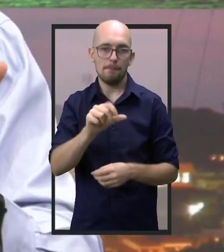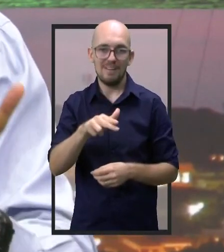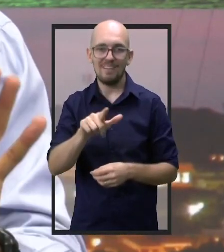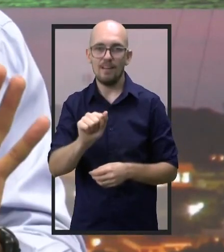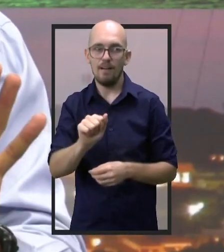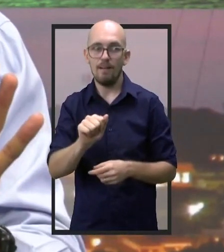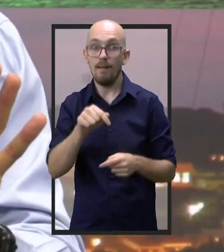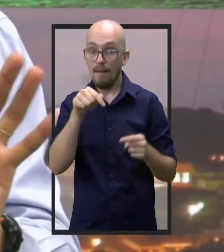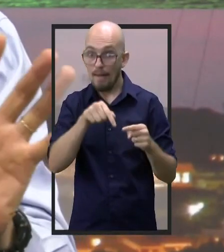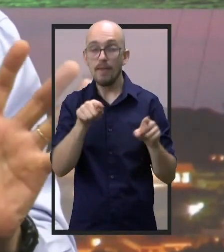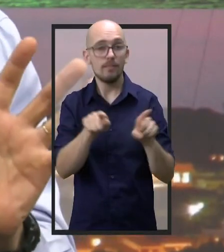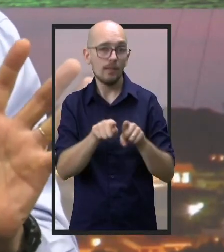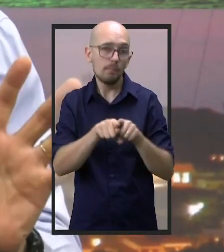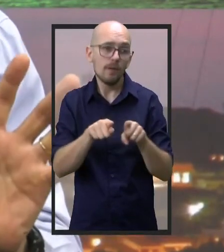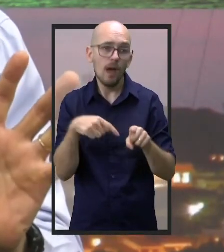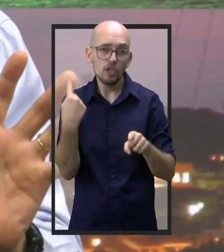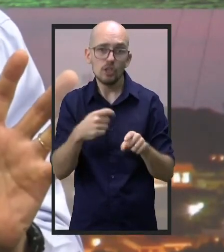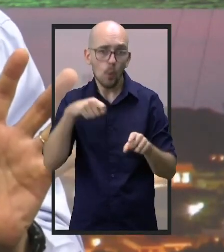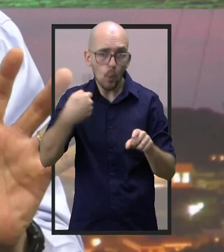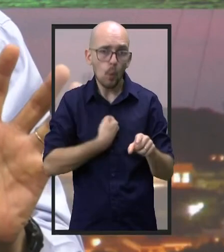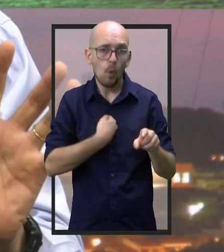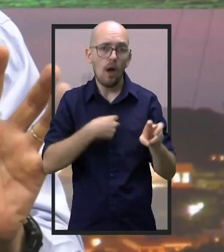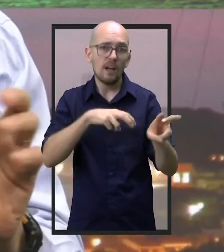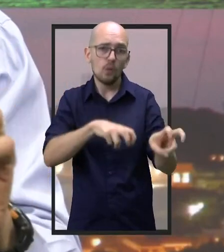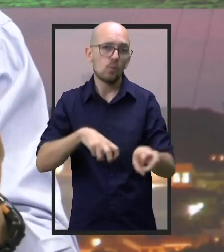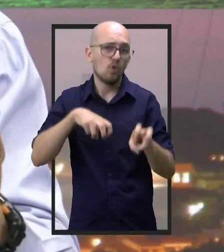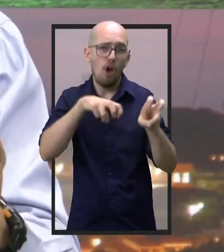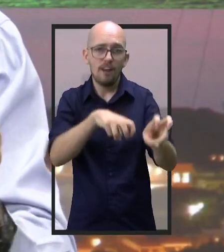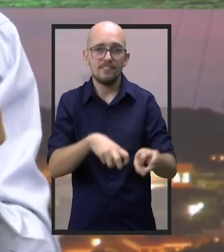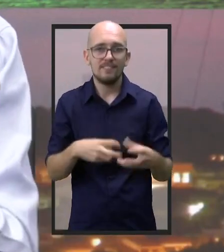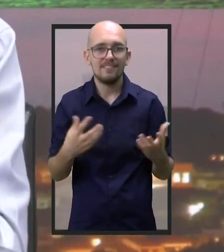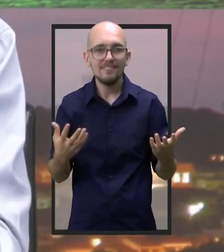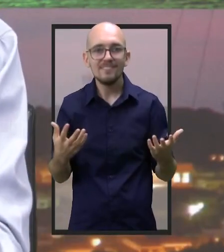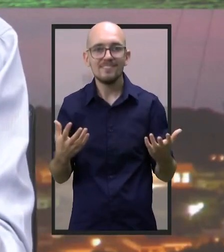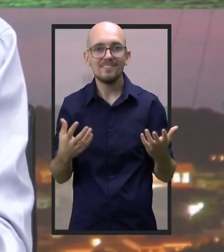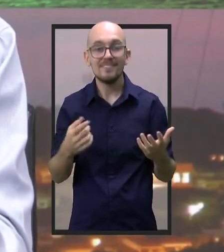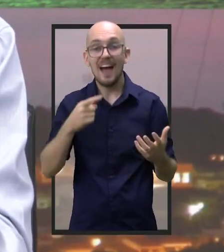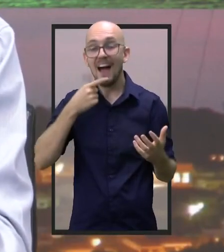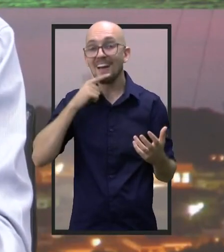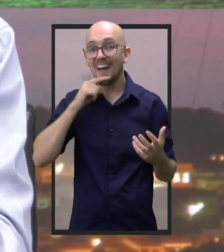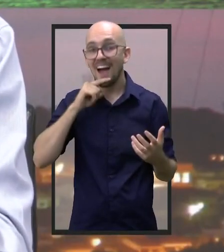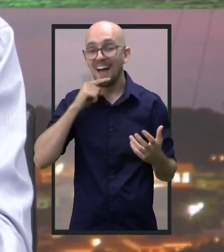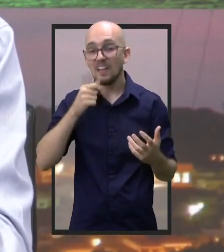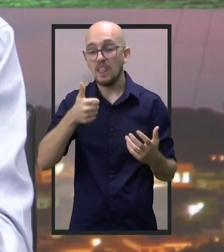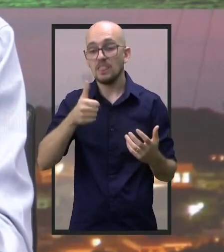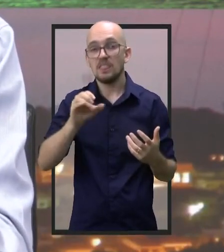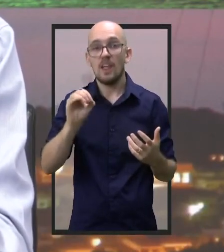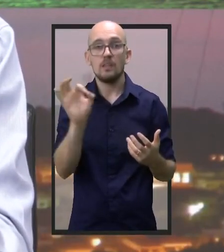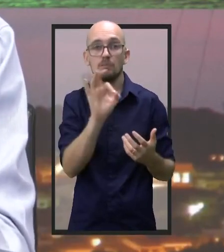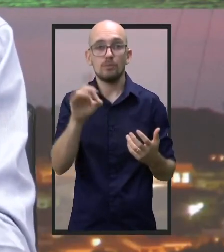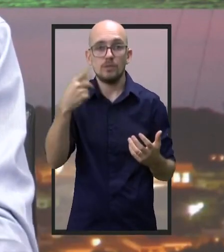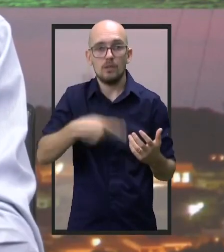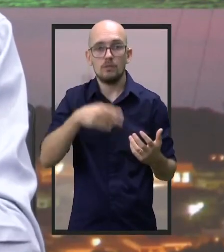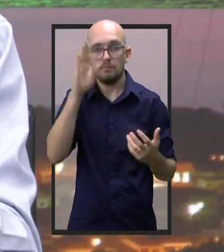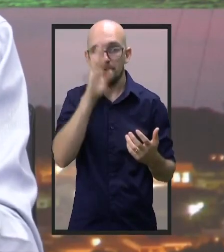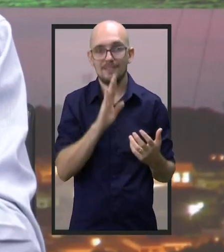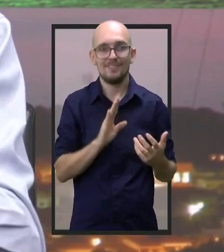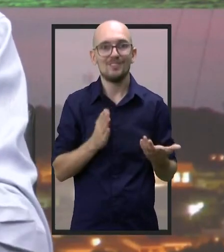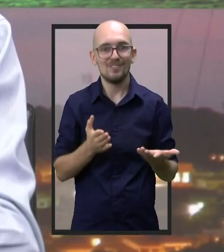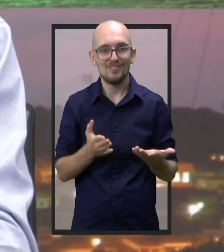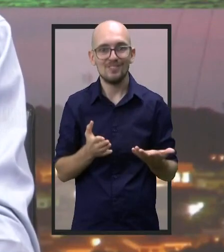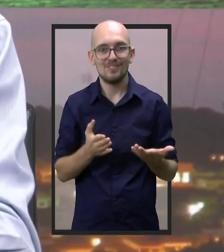contexto, também é assim, somos agricultores. A cana-de-açúcar temos só 10% do mercado brasileiro. Nós não